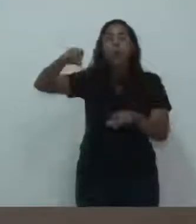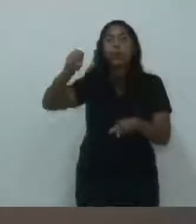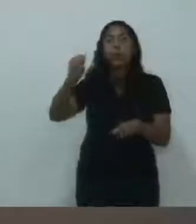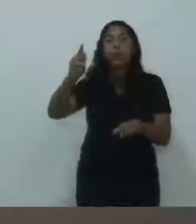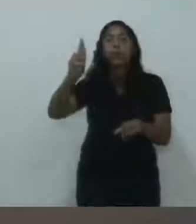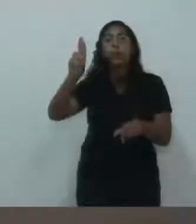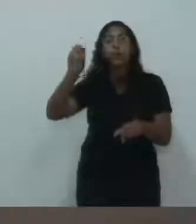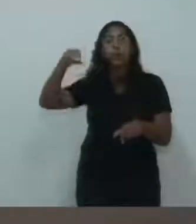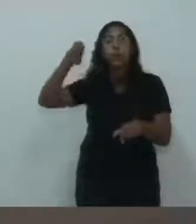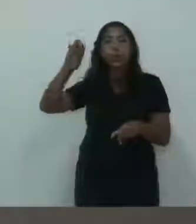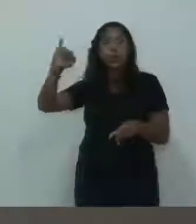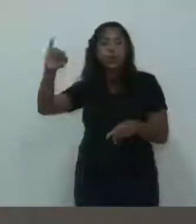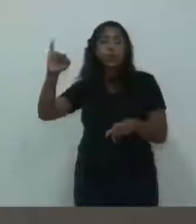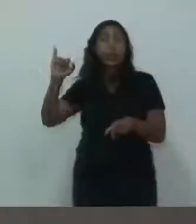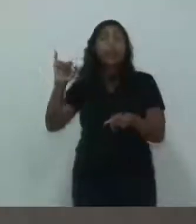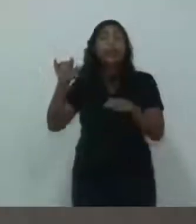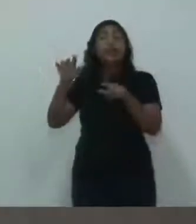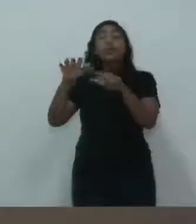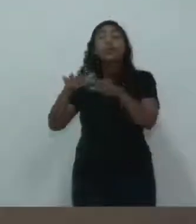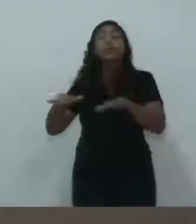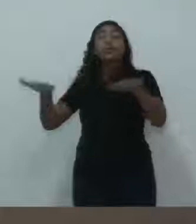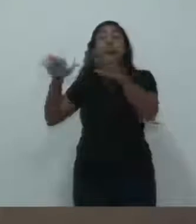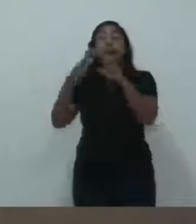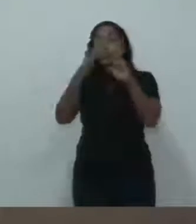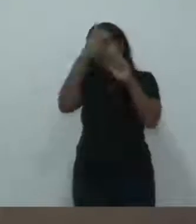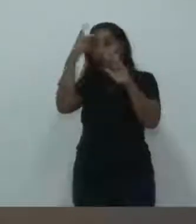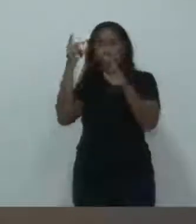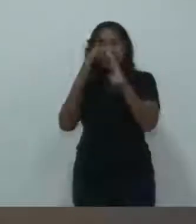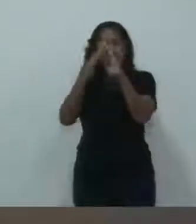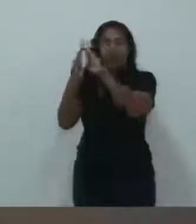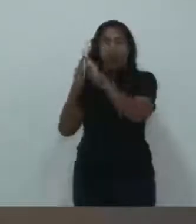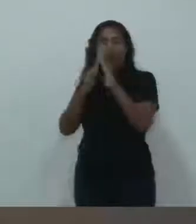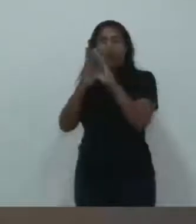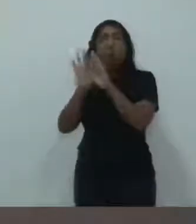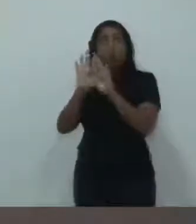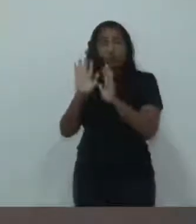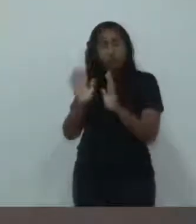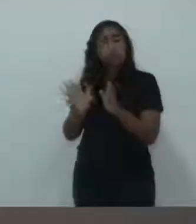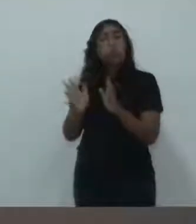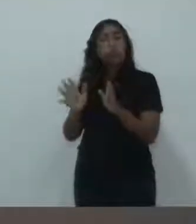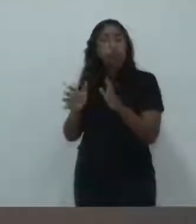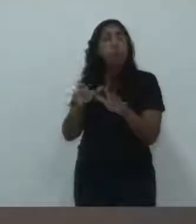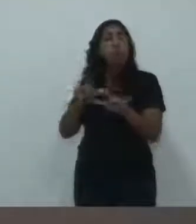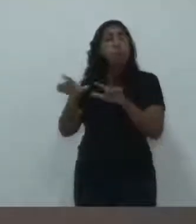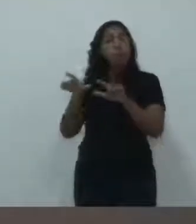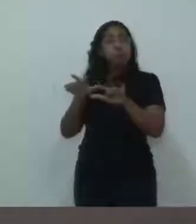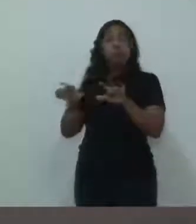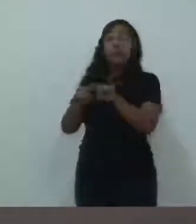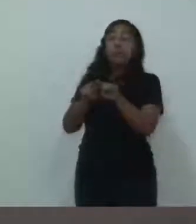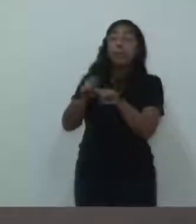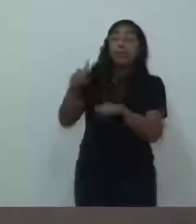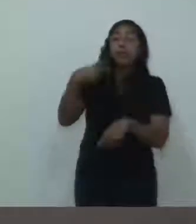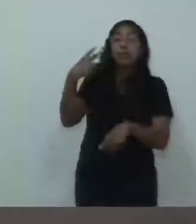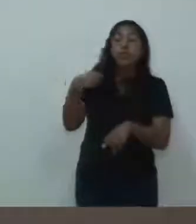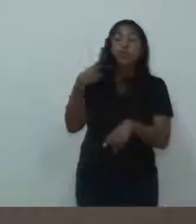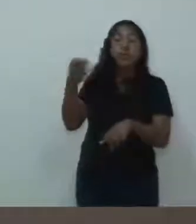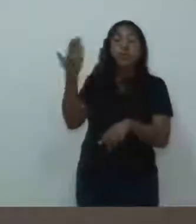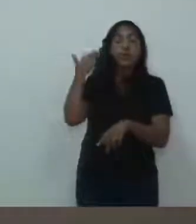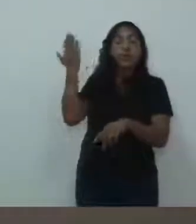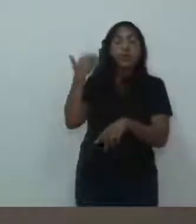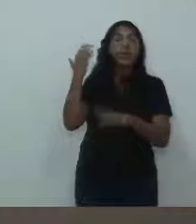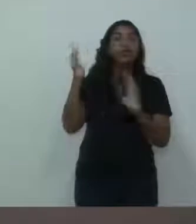vários vereadores já fizeram um bom trabalho, se não me falha a memória, a vereadora Ana, que fez a reivindicação